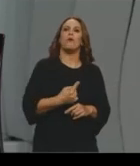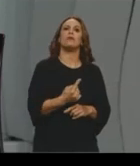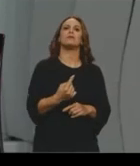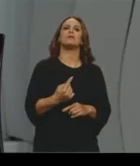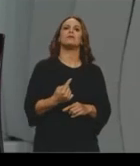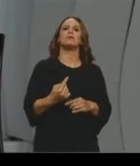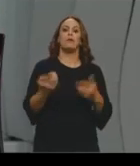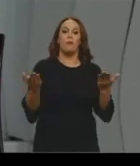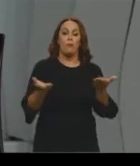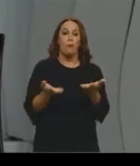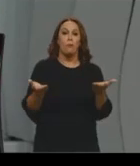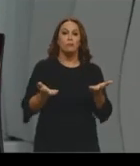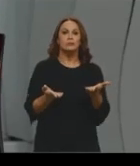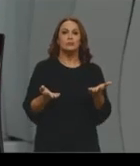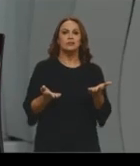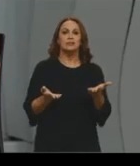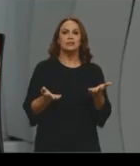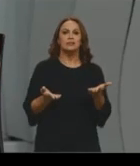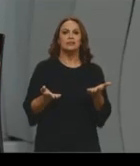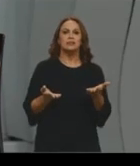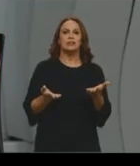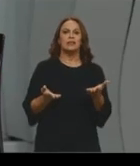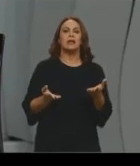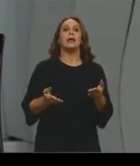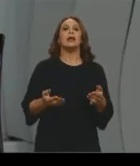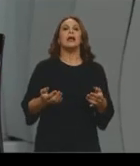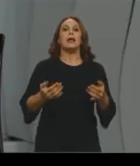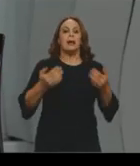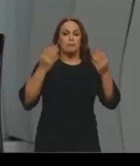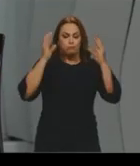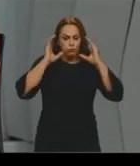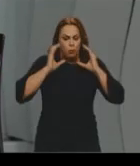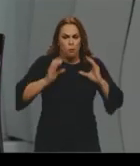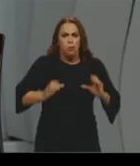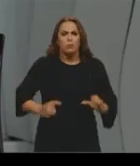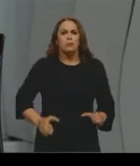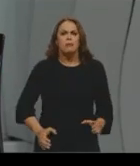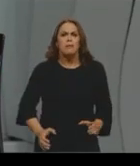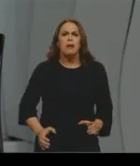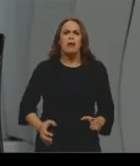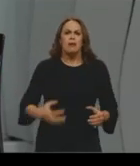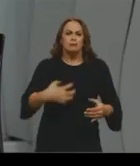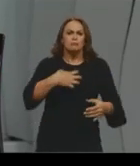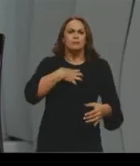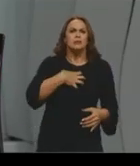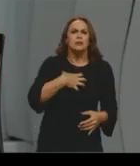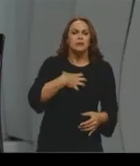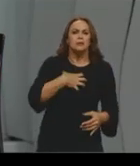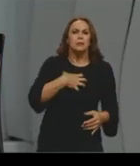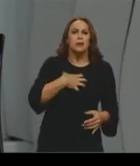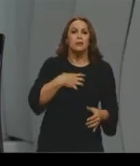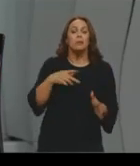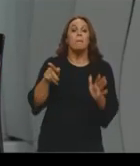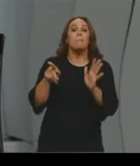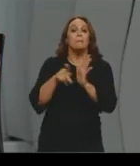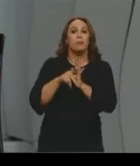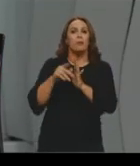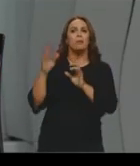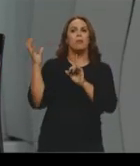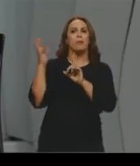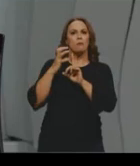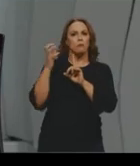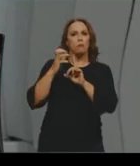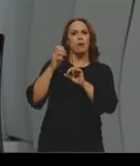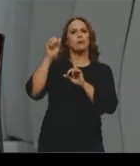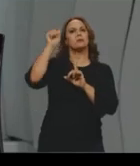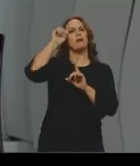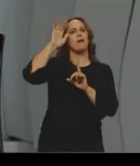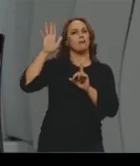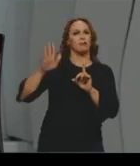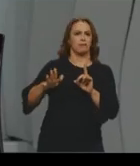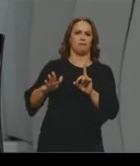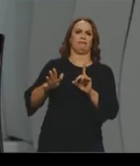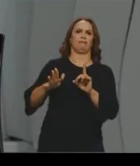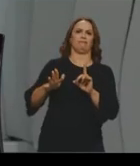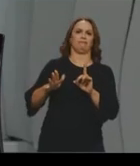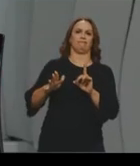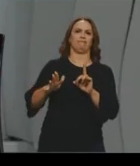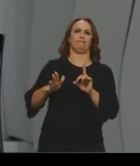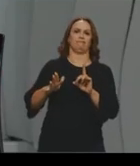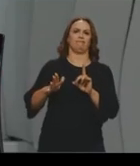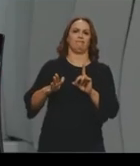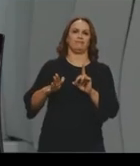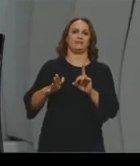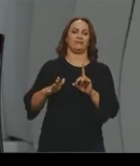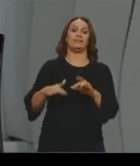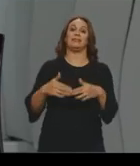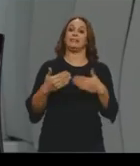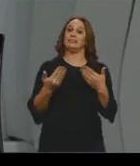somos hoje é um resultado importante da presença, né, dos africanos na nossa vida. Bom, desde que foram trazidos, a gente acaba